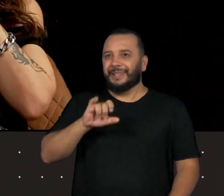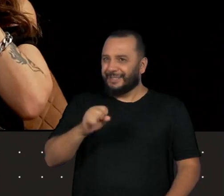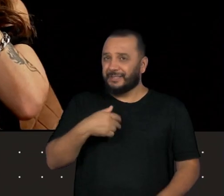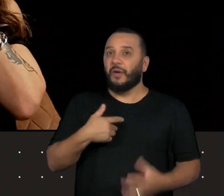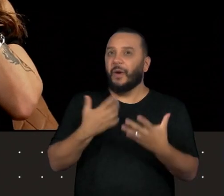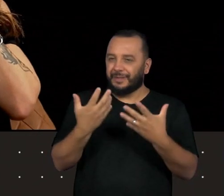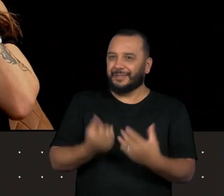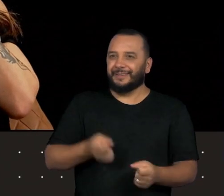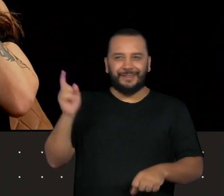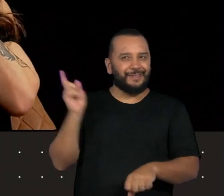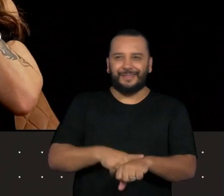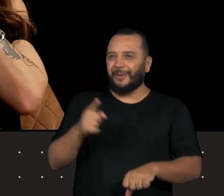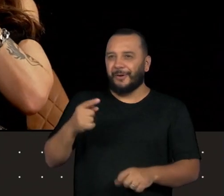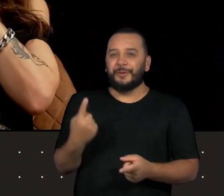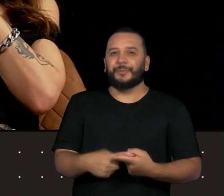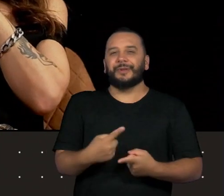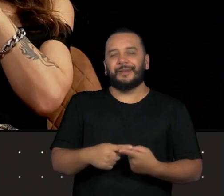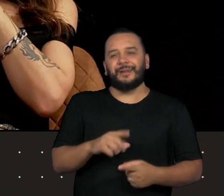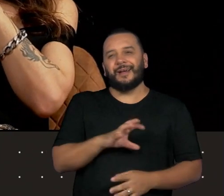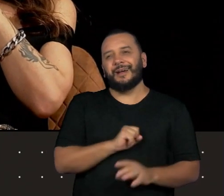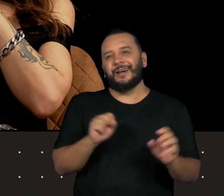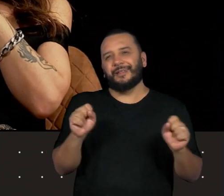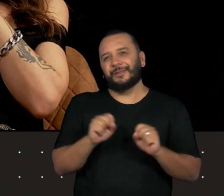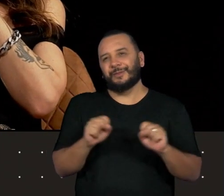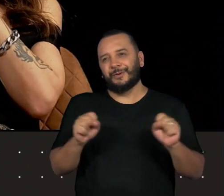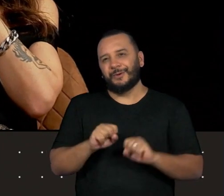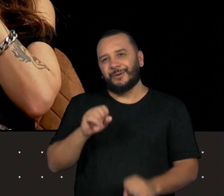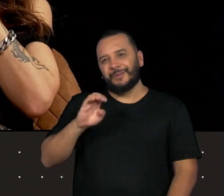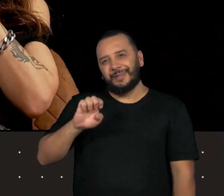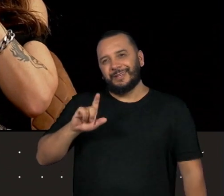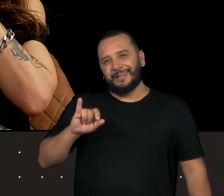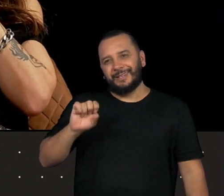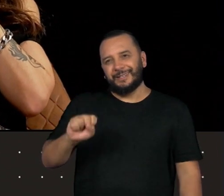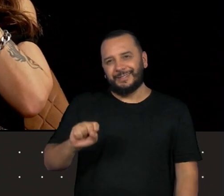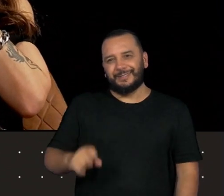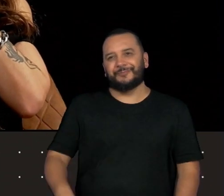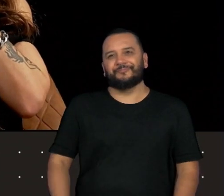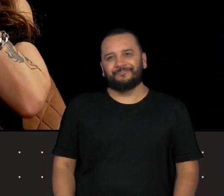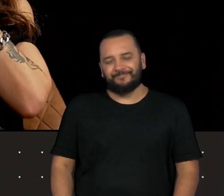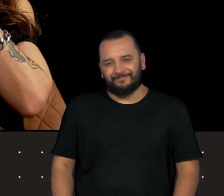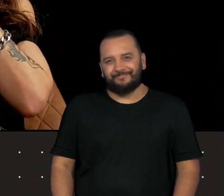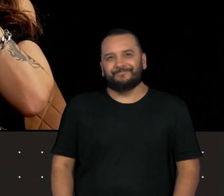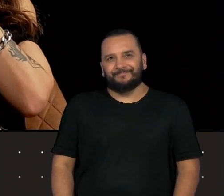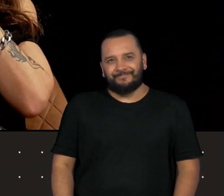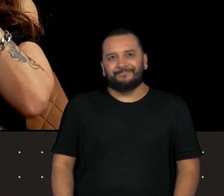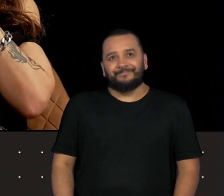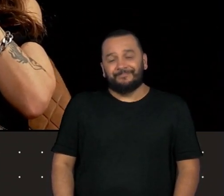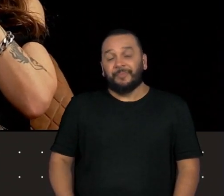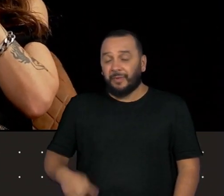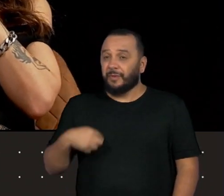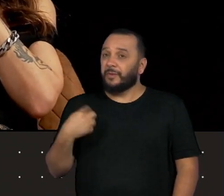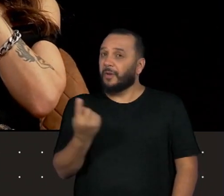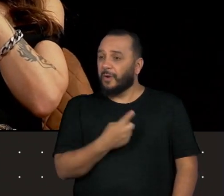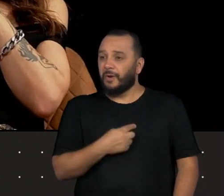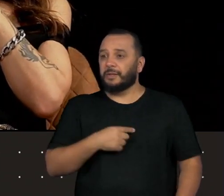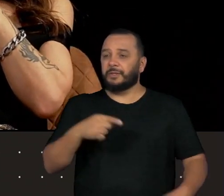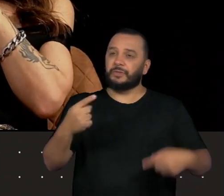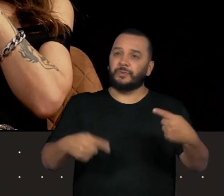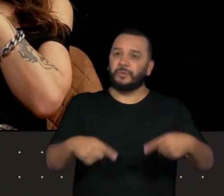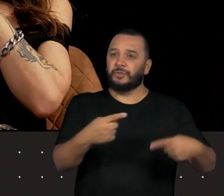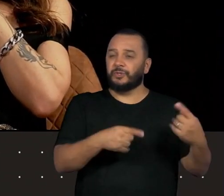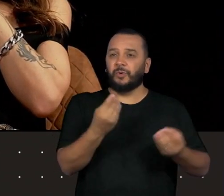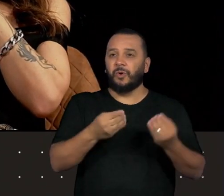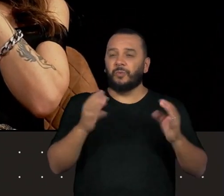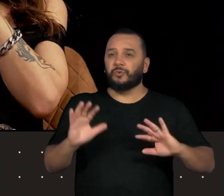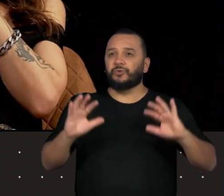mesma hora, porque eu sou apaixonado e sempre serei por Elis Regina. Aí nós sentamos, começamos a discutir o espetáculo,